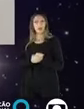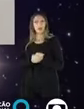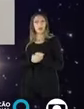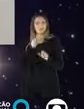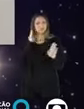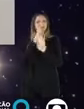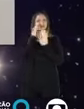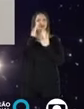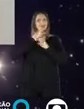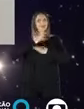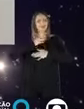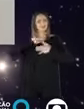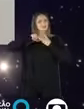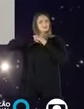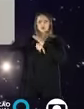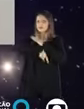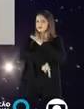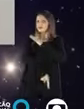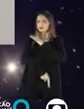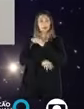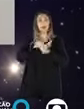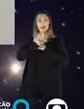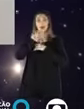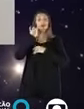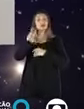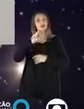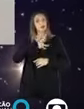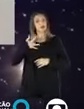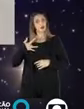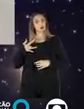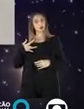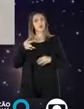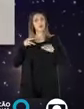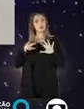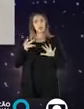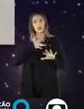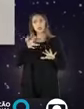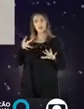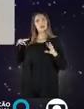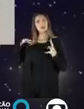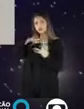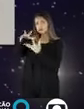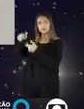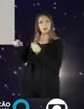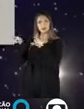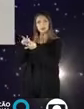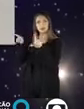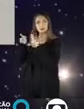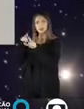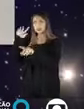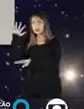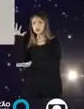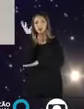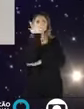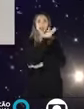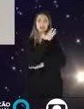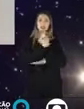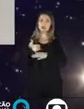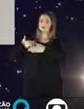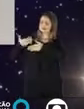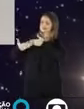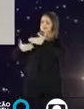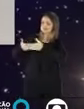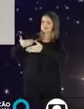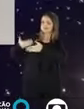muito profundo, não só na nossa saúde individual, mas na saúde do planeta. Então foi uma jornada